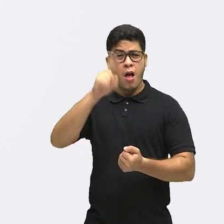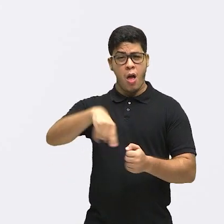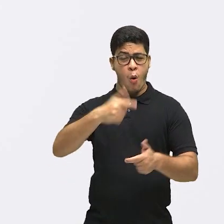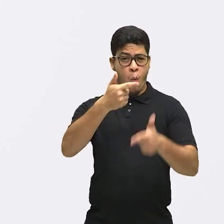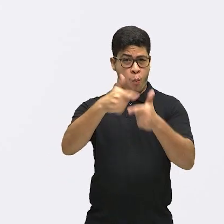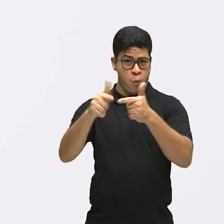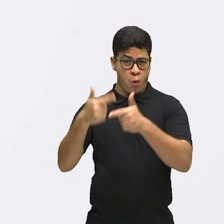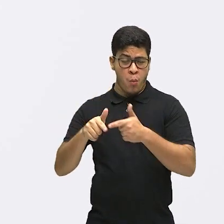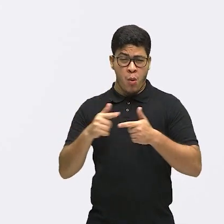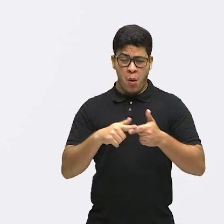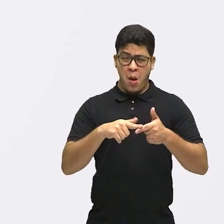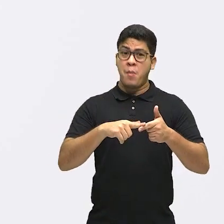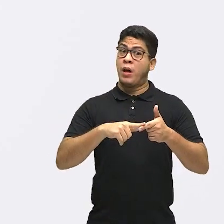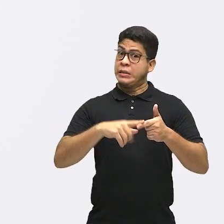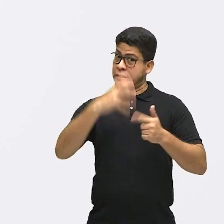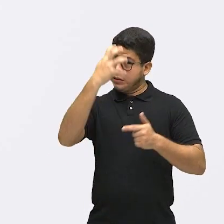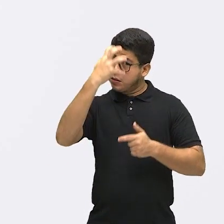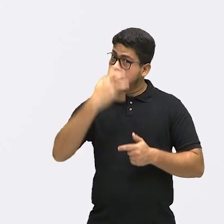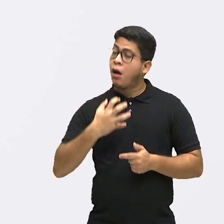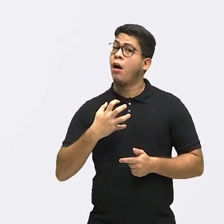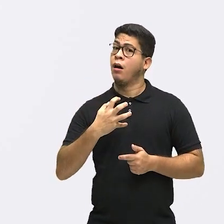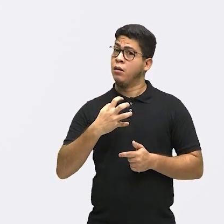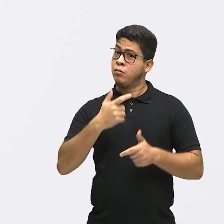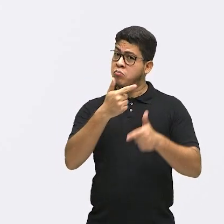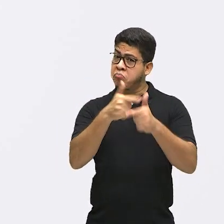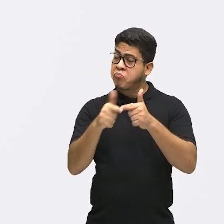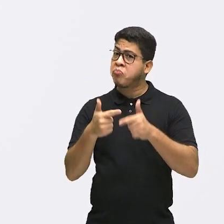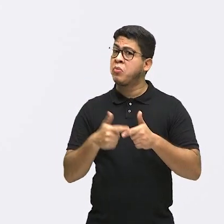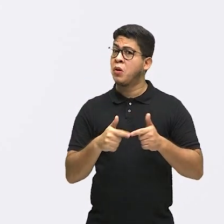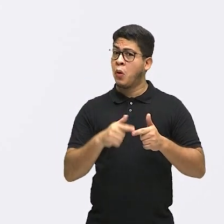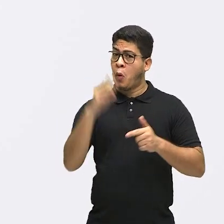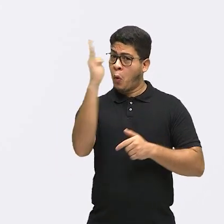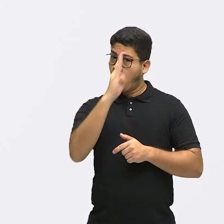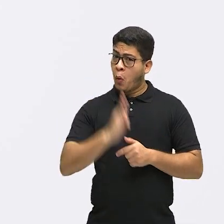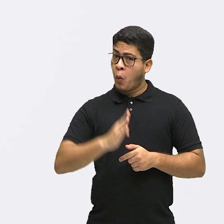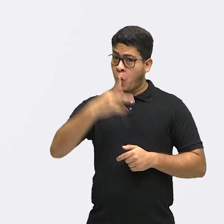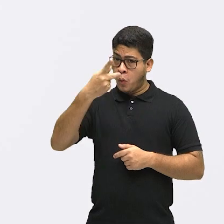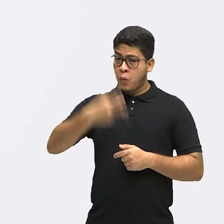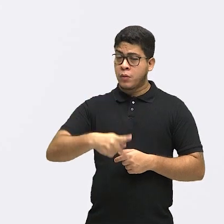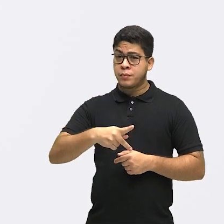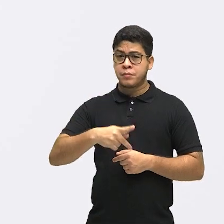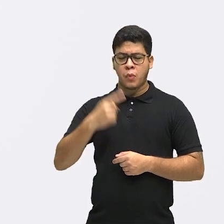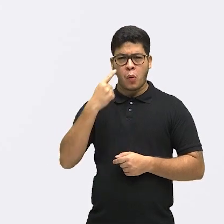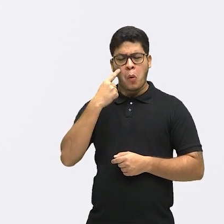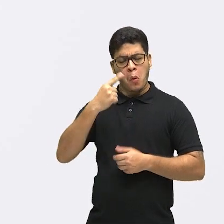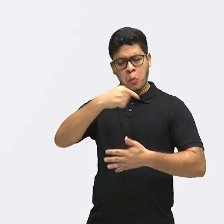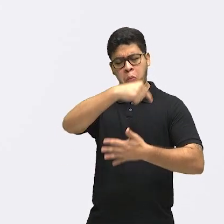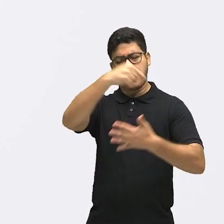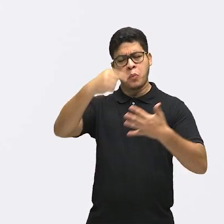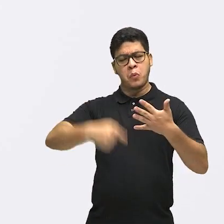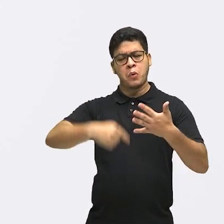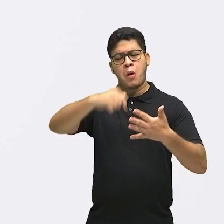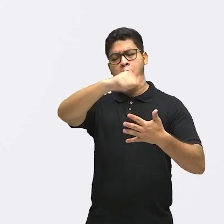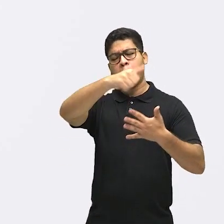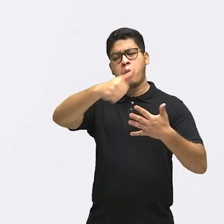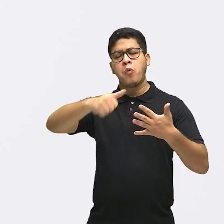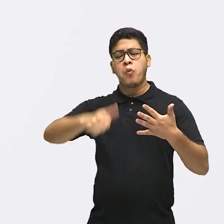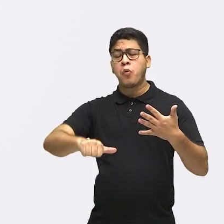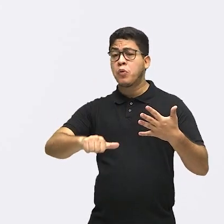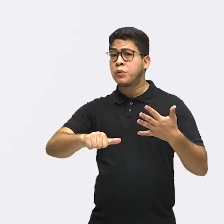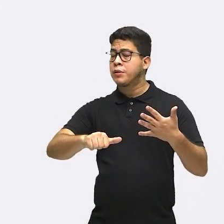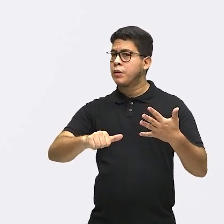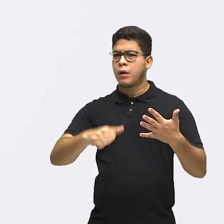ambiental grave enfrentado em nosso país. Analise as alternativas e marque aquela que não indica